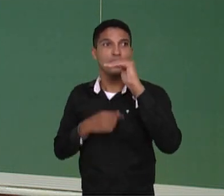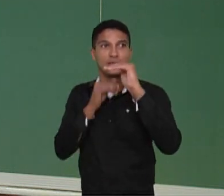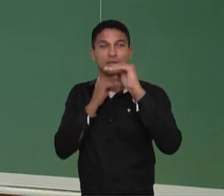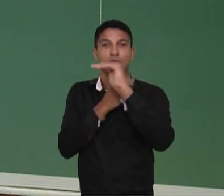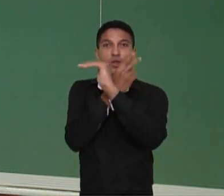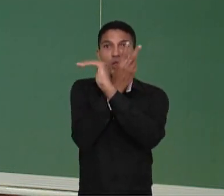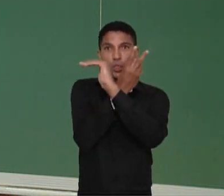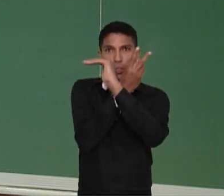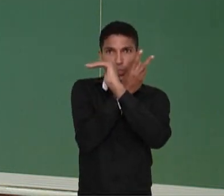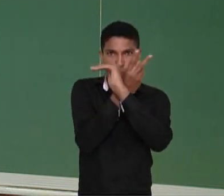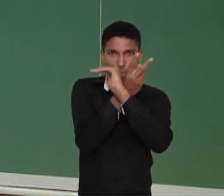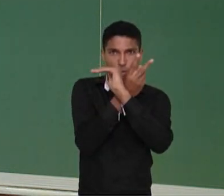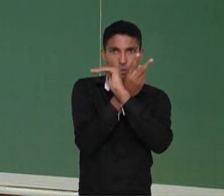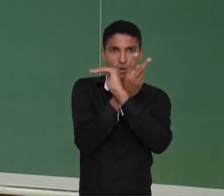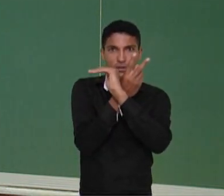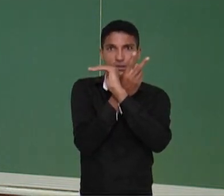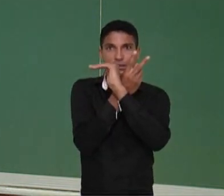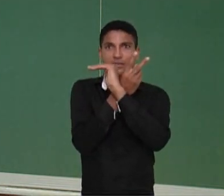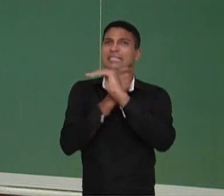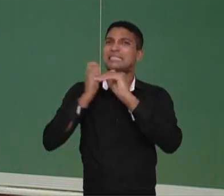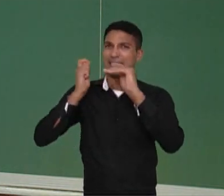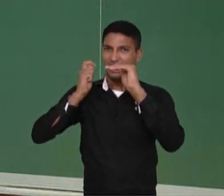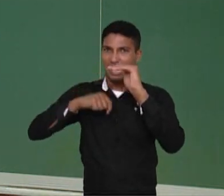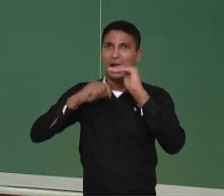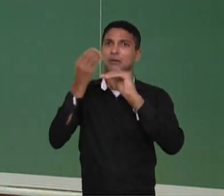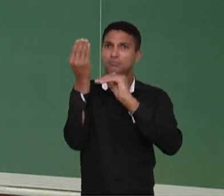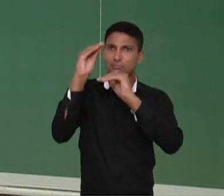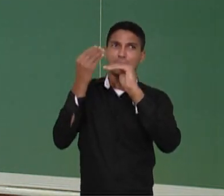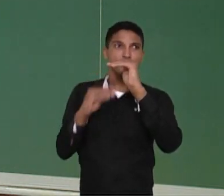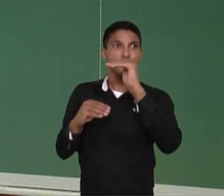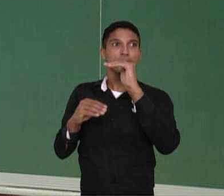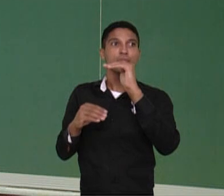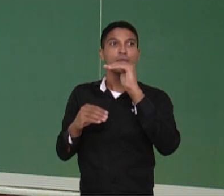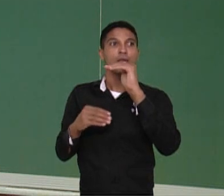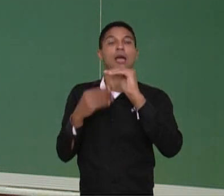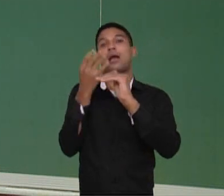4 meios. Outra forma de escrever.